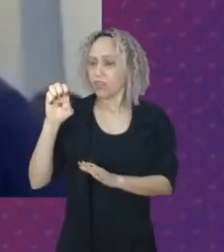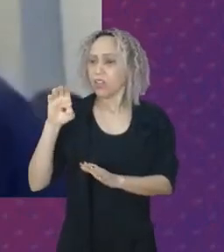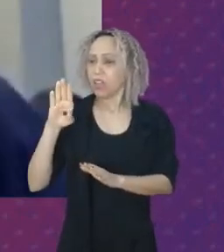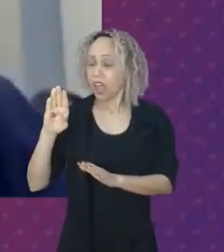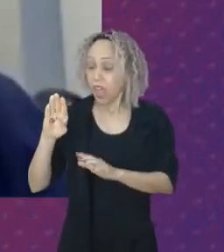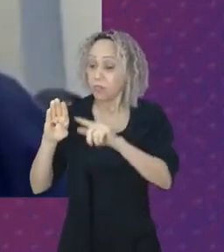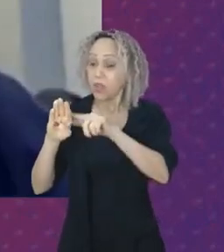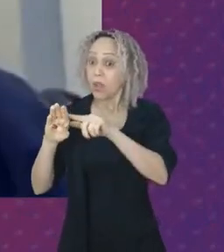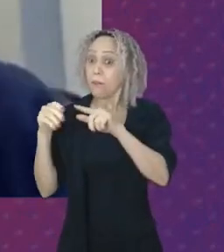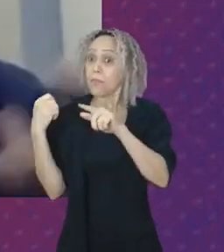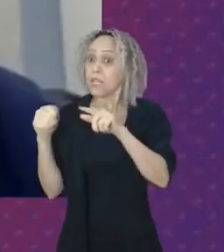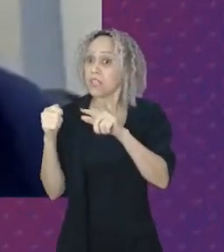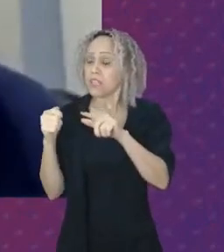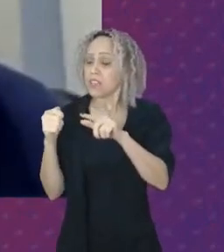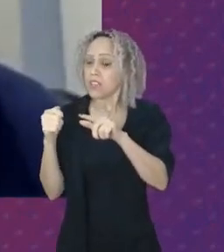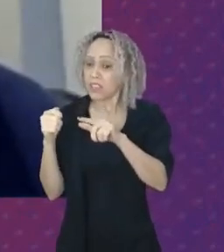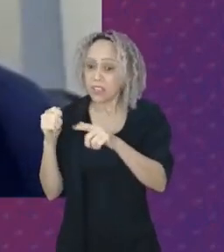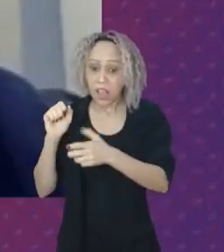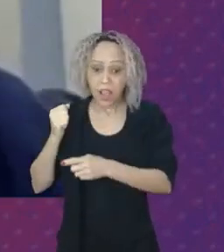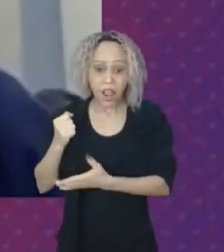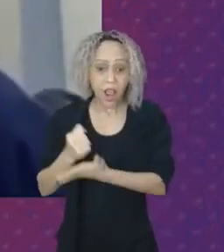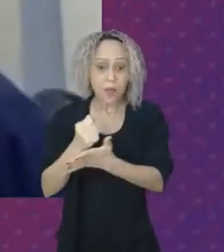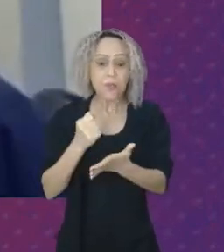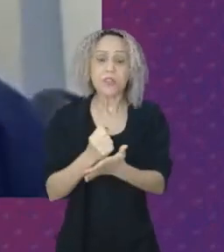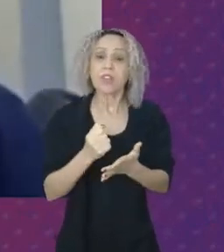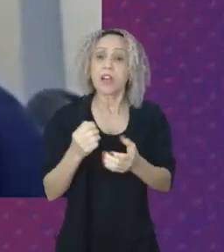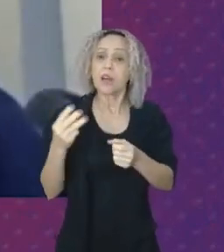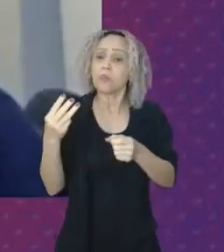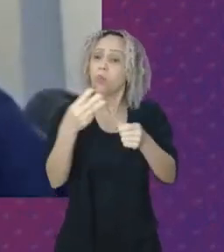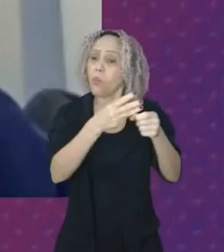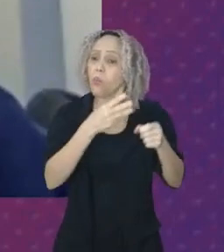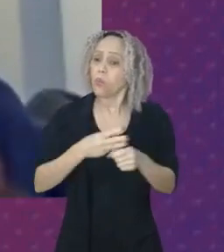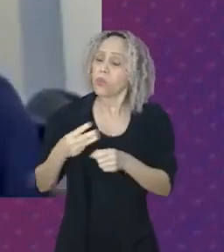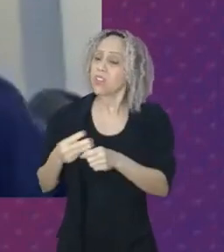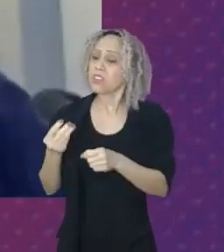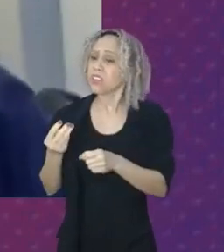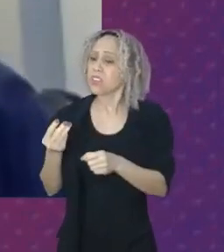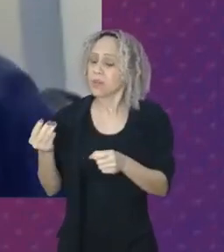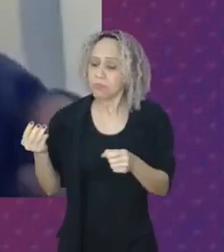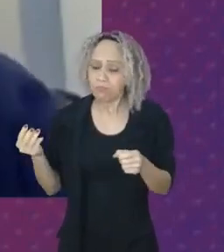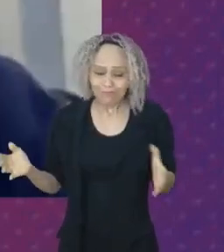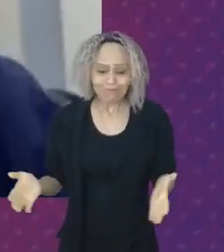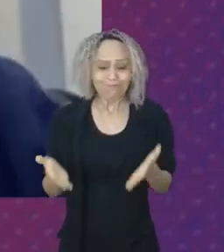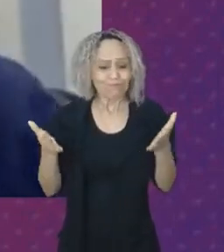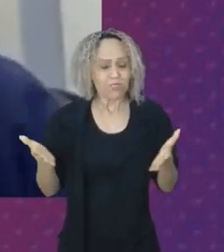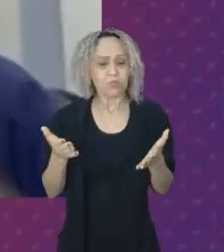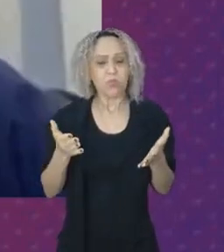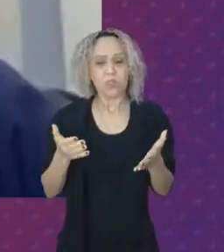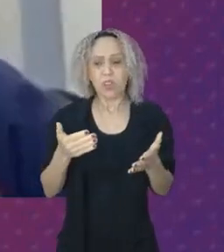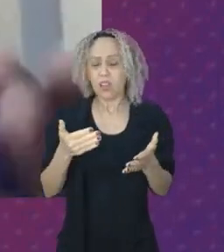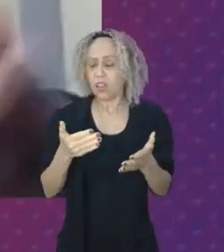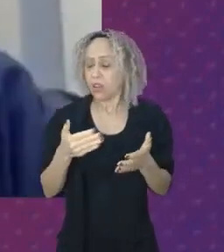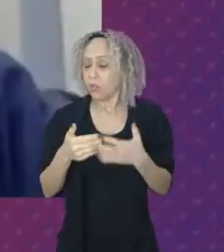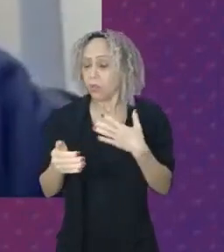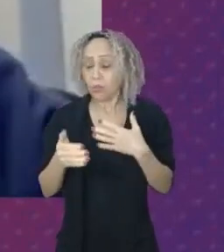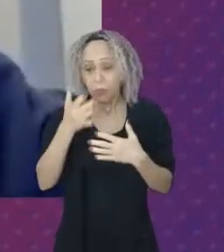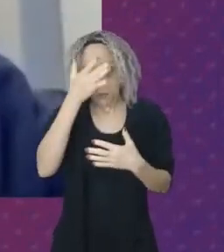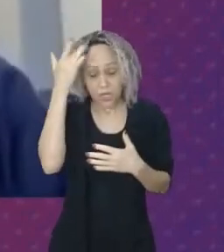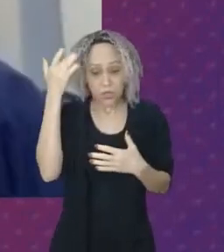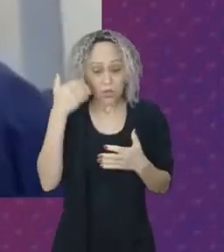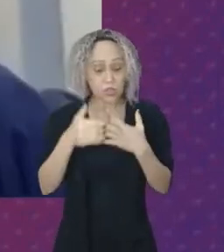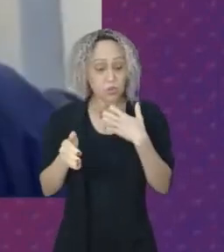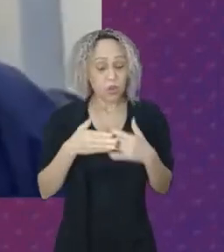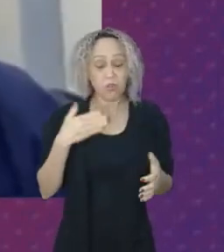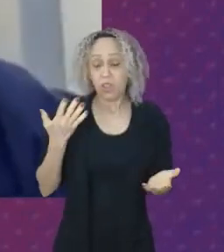um orçamento grande, né, e poderia, né, e investe muitas vezes